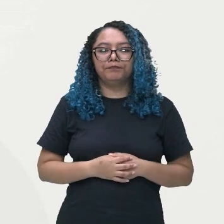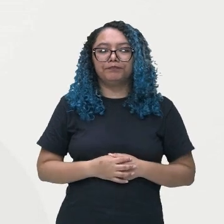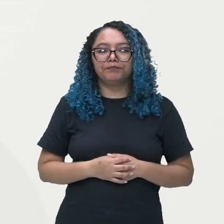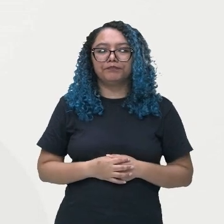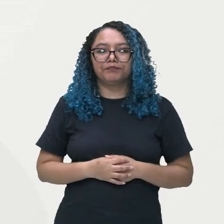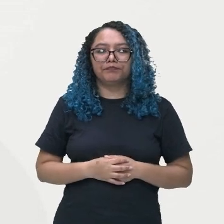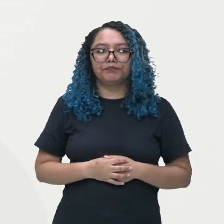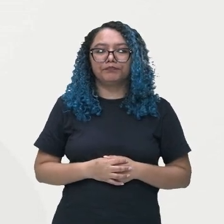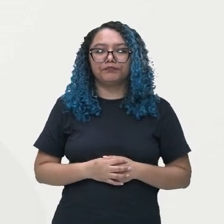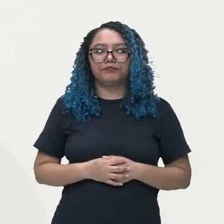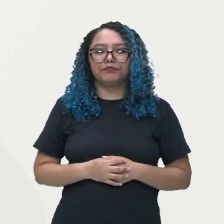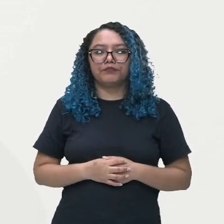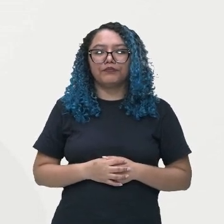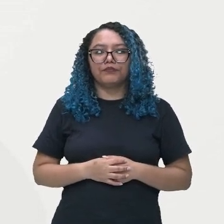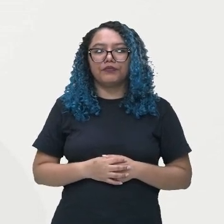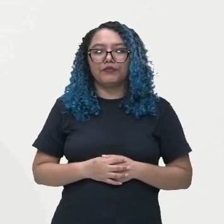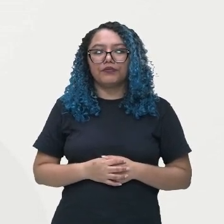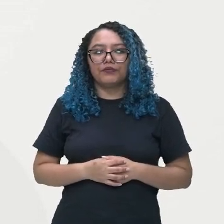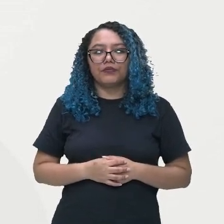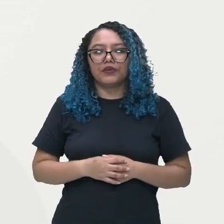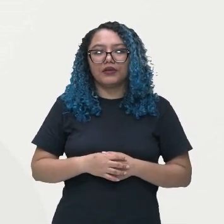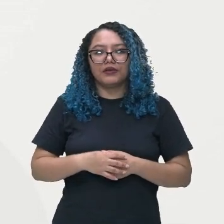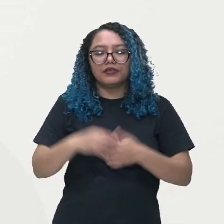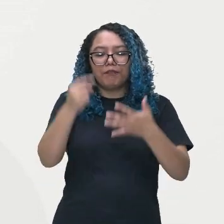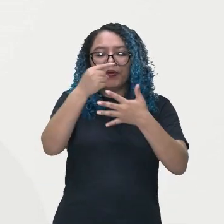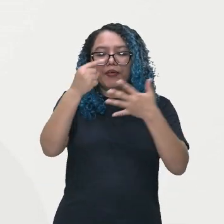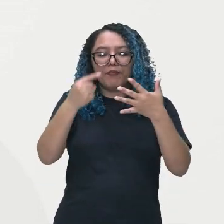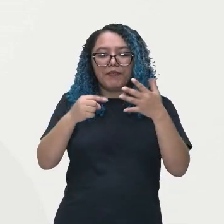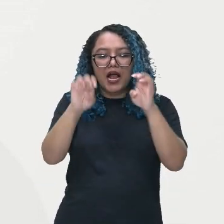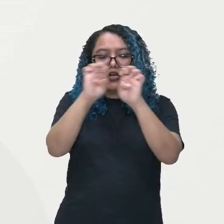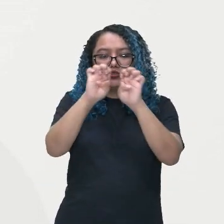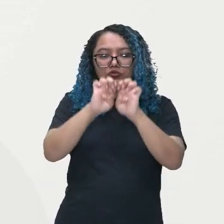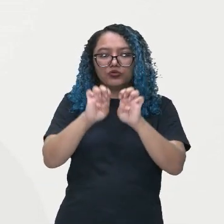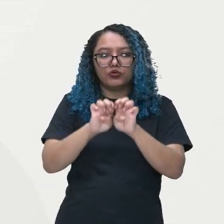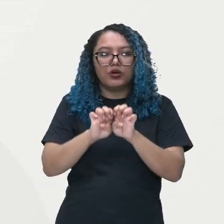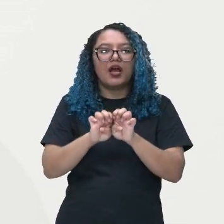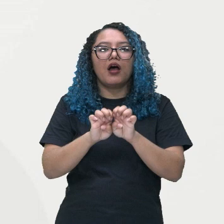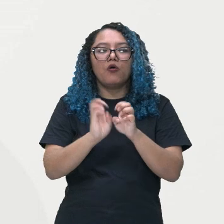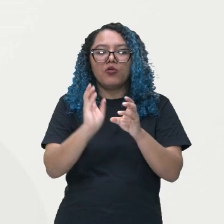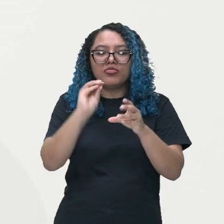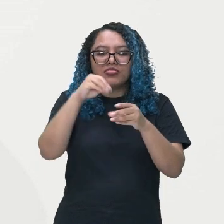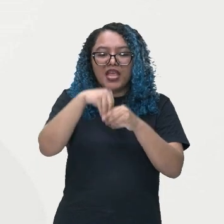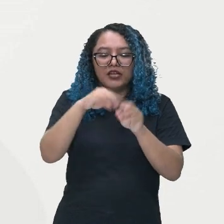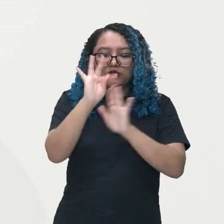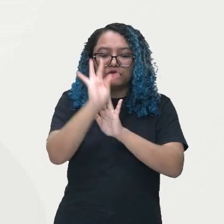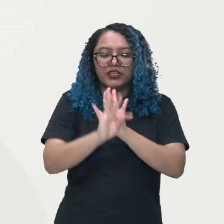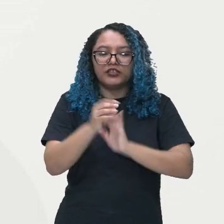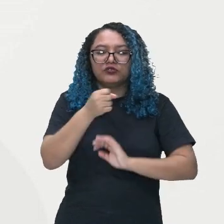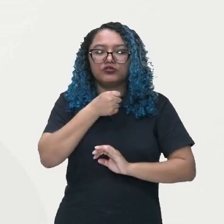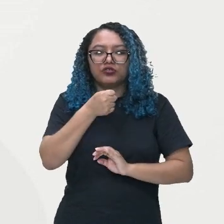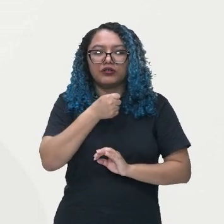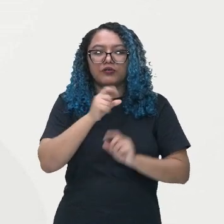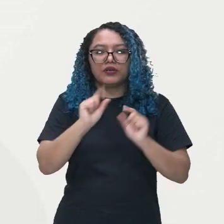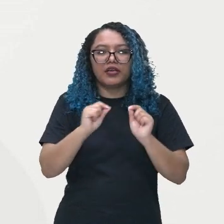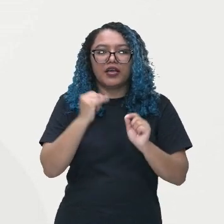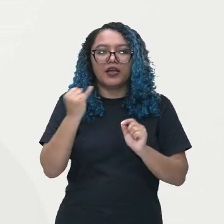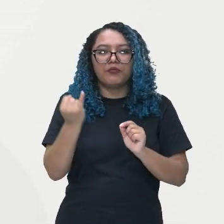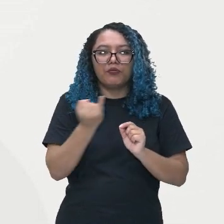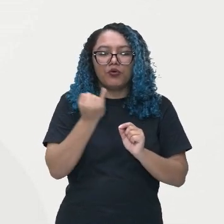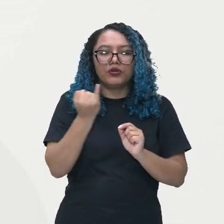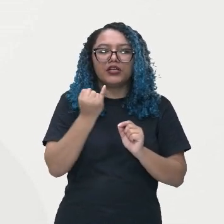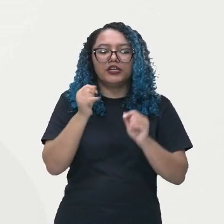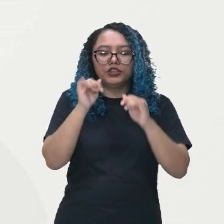que vem em um texto jornalístico que vai ser muito importante para que aquela notícia seja